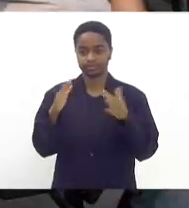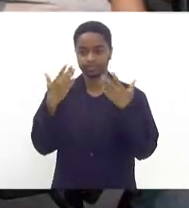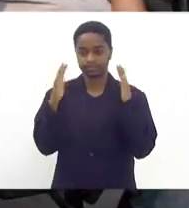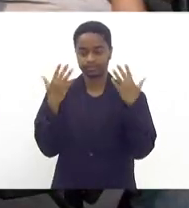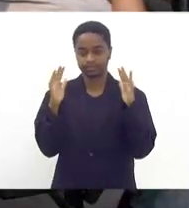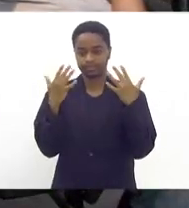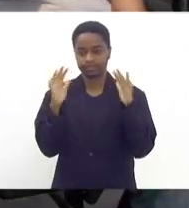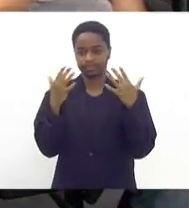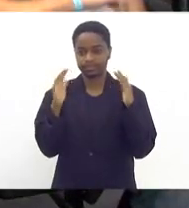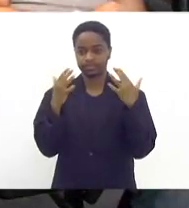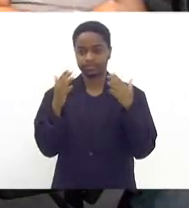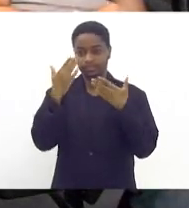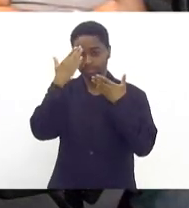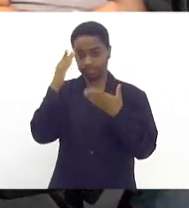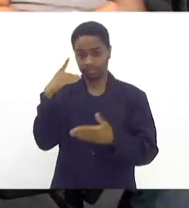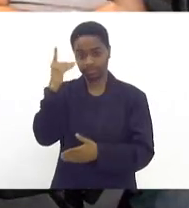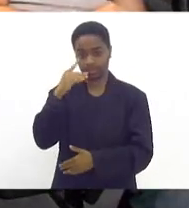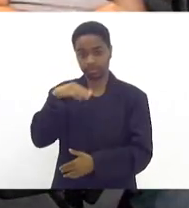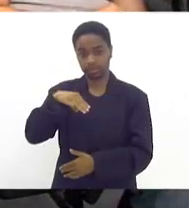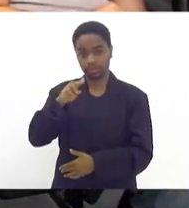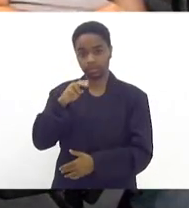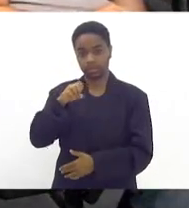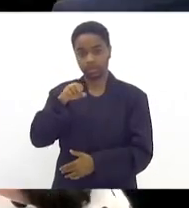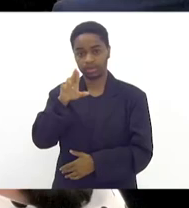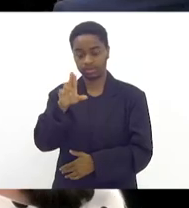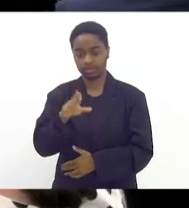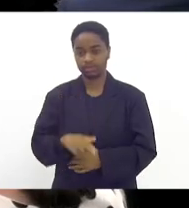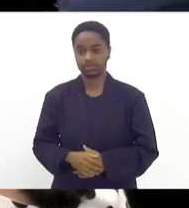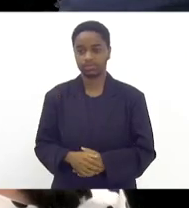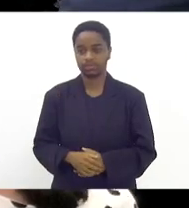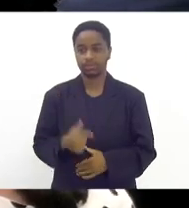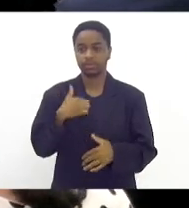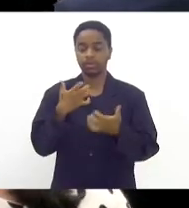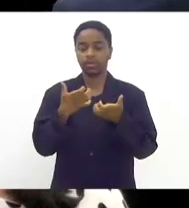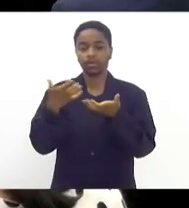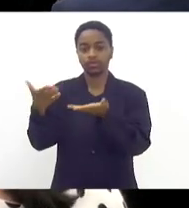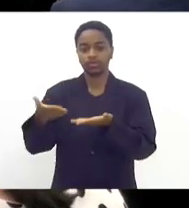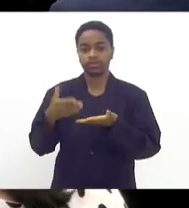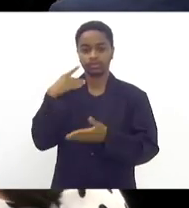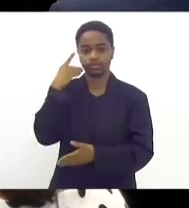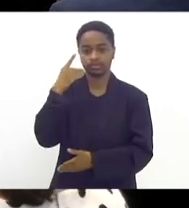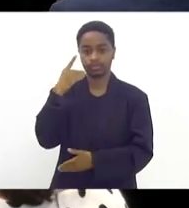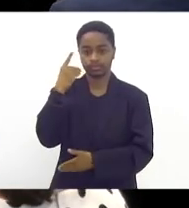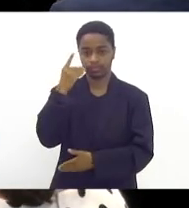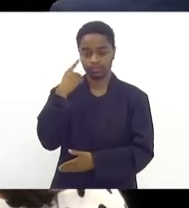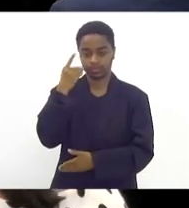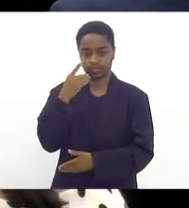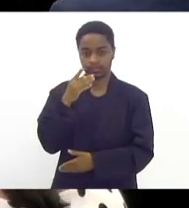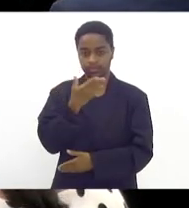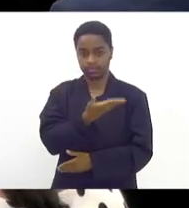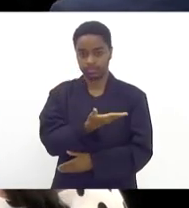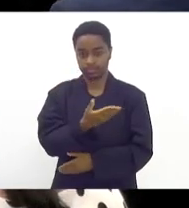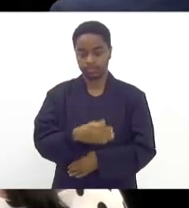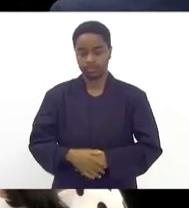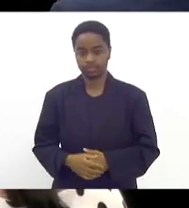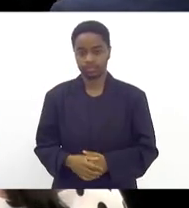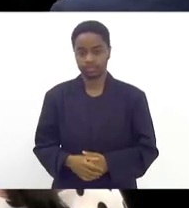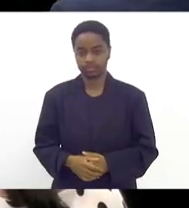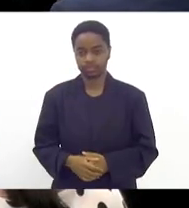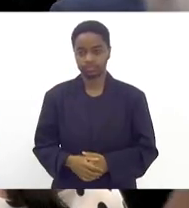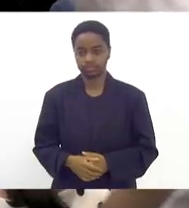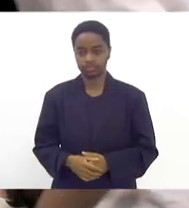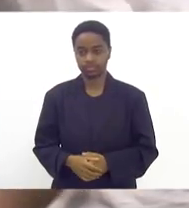obrigado obrigado Deputado munir eu queria chamar Vereador Rogério por favor acompanha a mesa conosco aqui Vereador Rogério